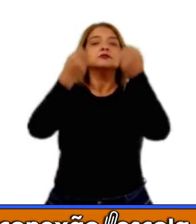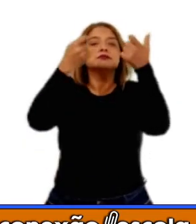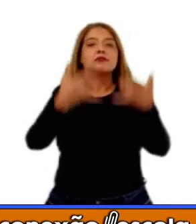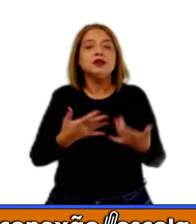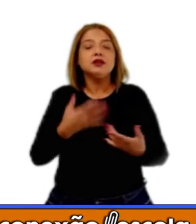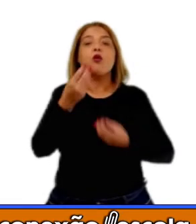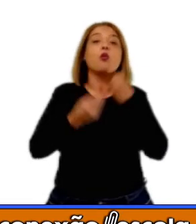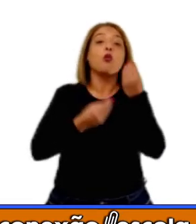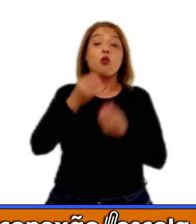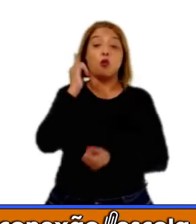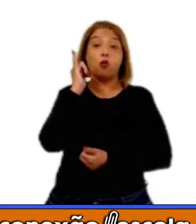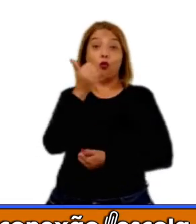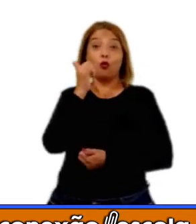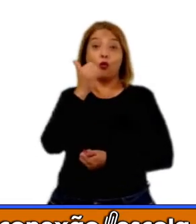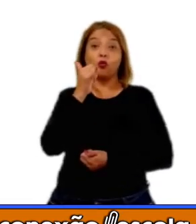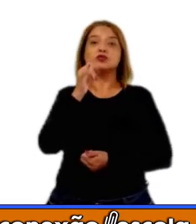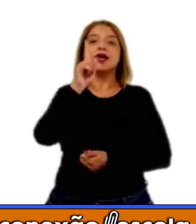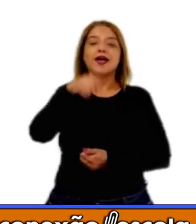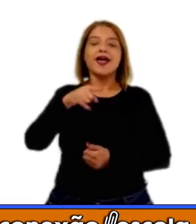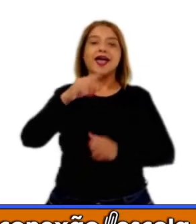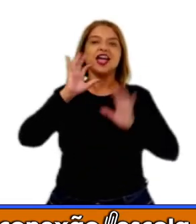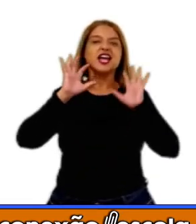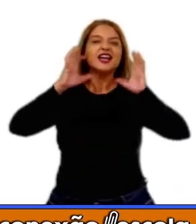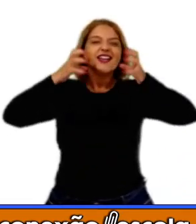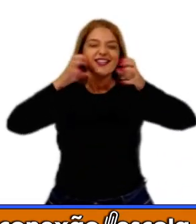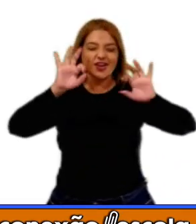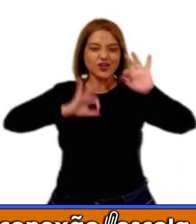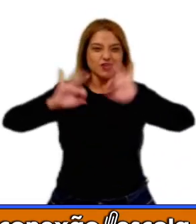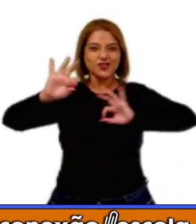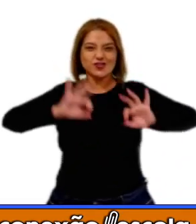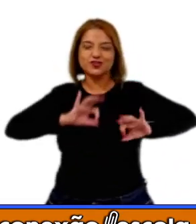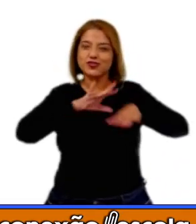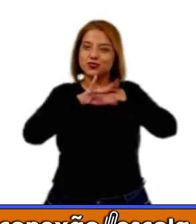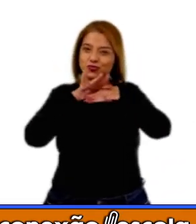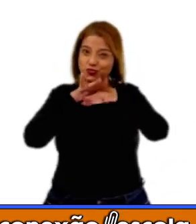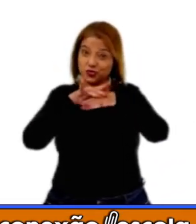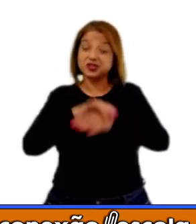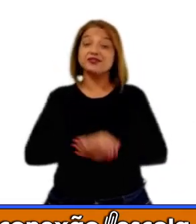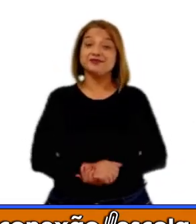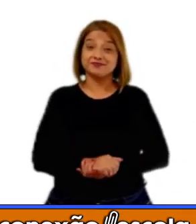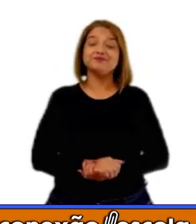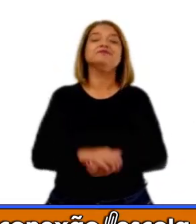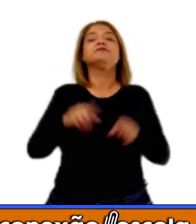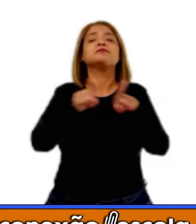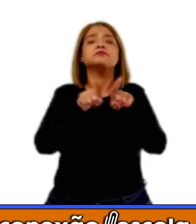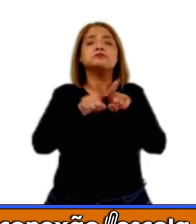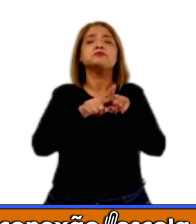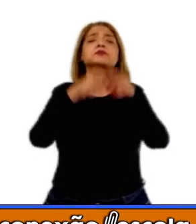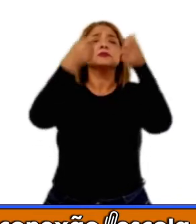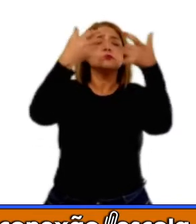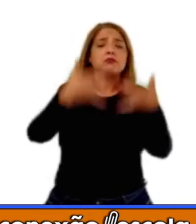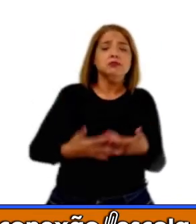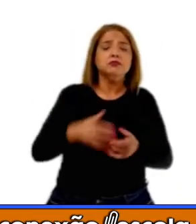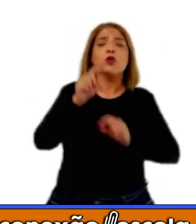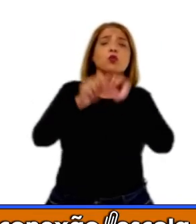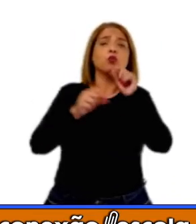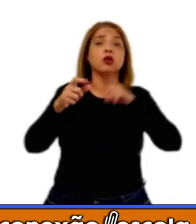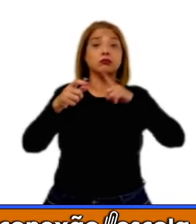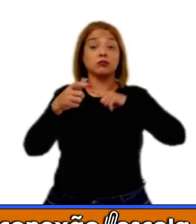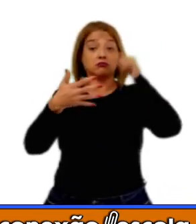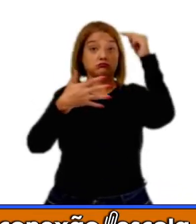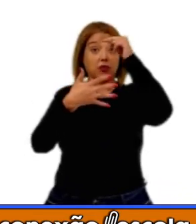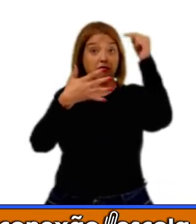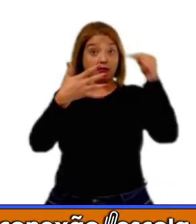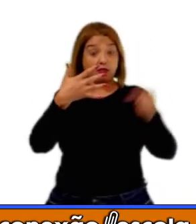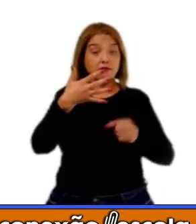conto da onça doente. Falamos também que neste conto existem elementos que precisam